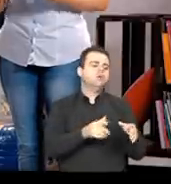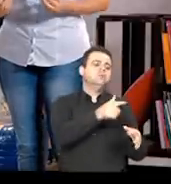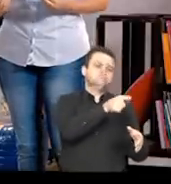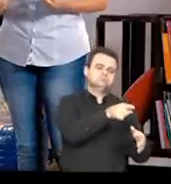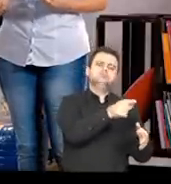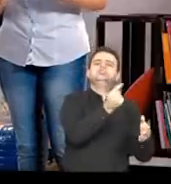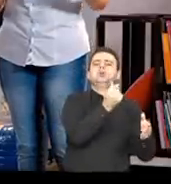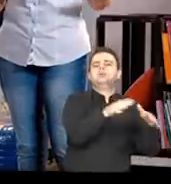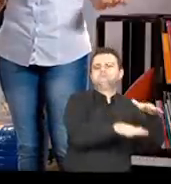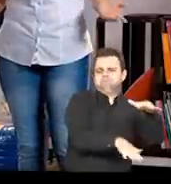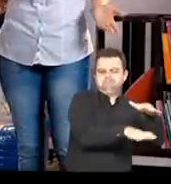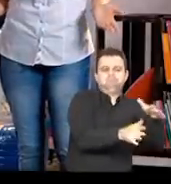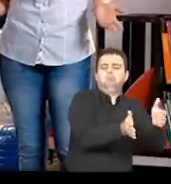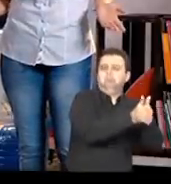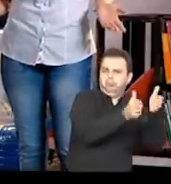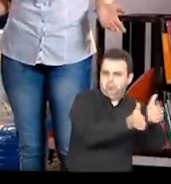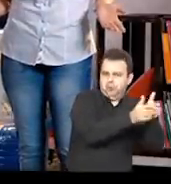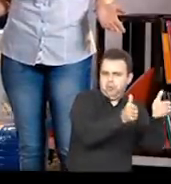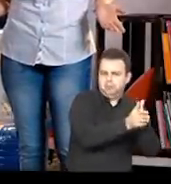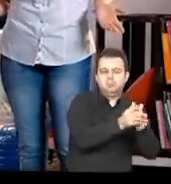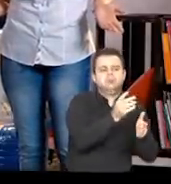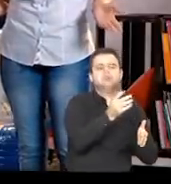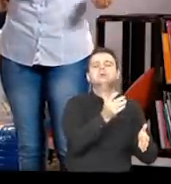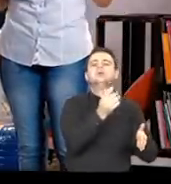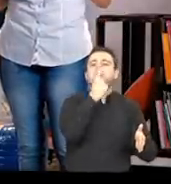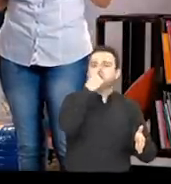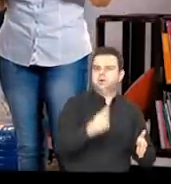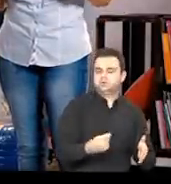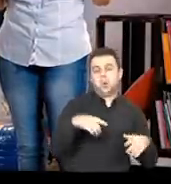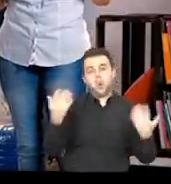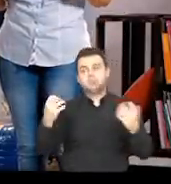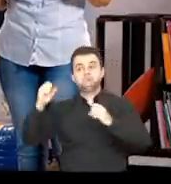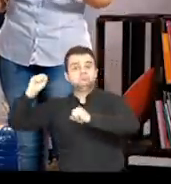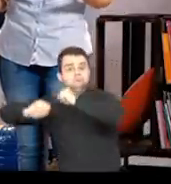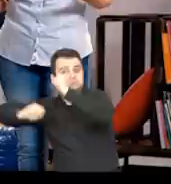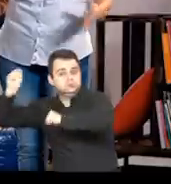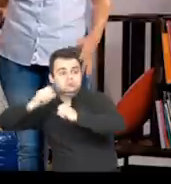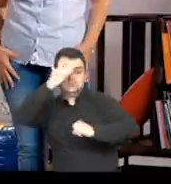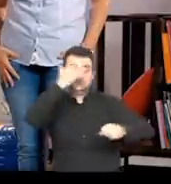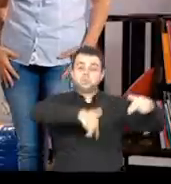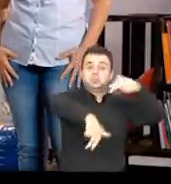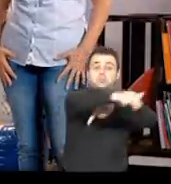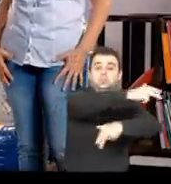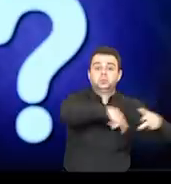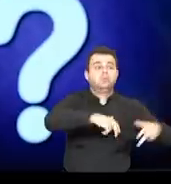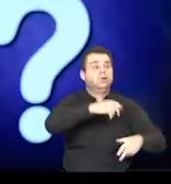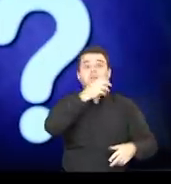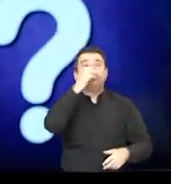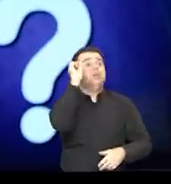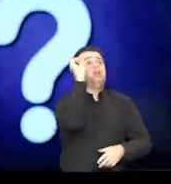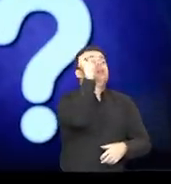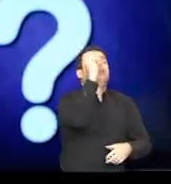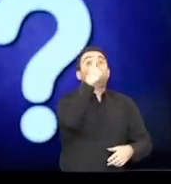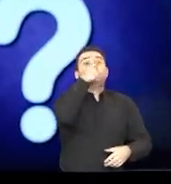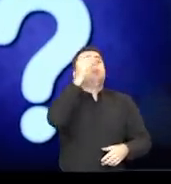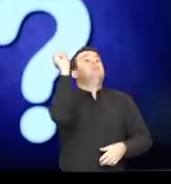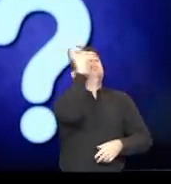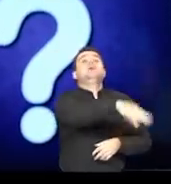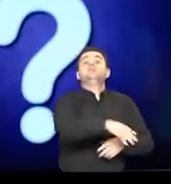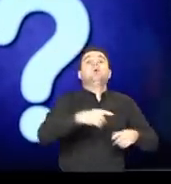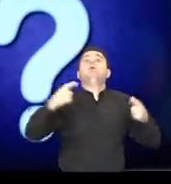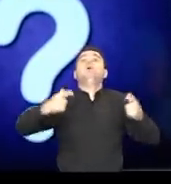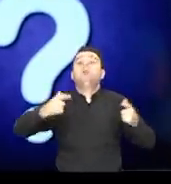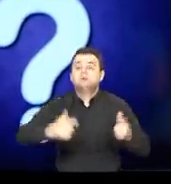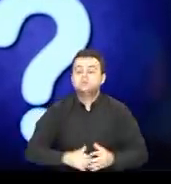são as pessoas ou as indústrias que produzem mais lixo? E para onde vai todo esse lixo? Eu pesquisei e eu